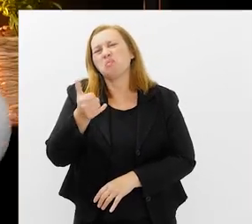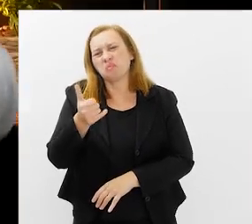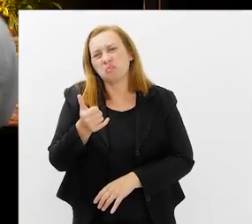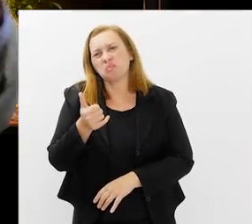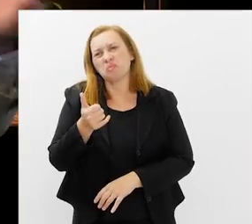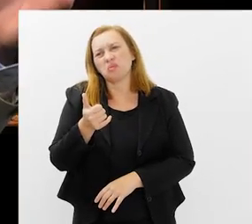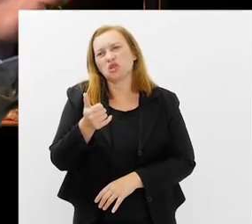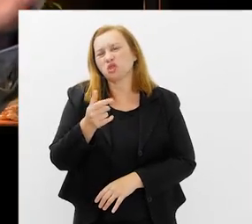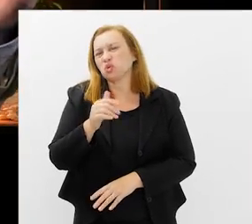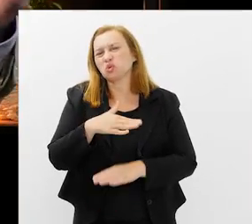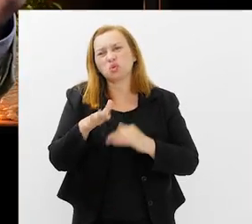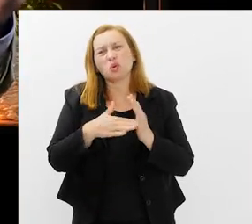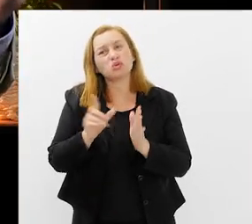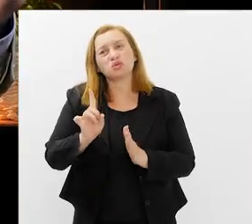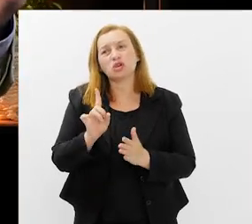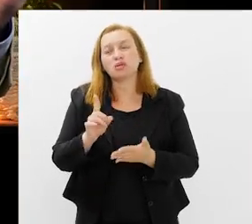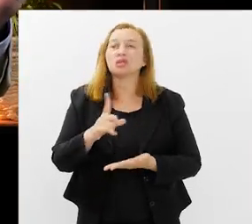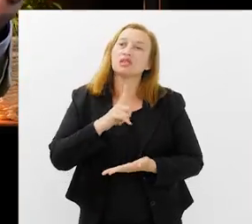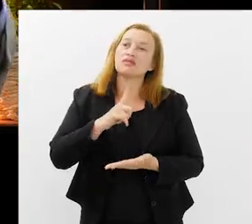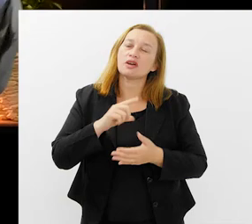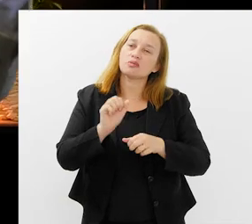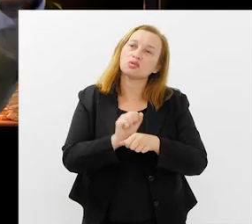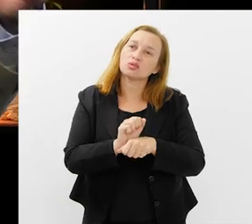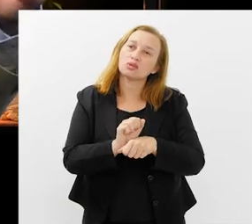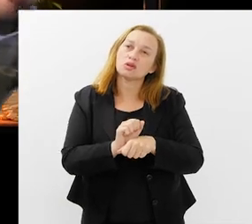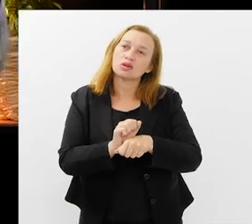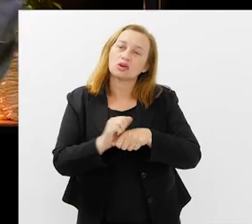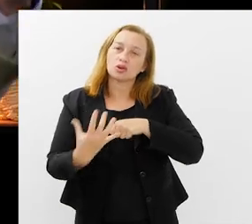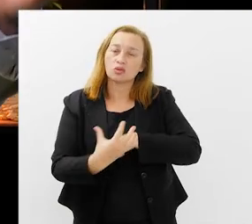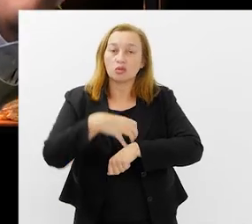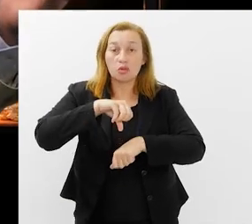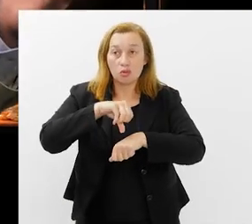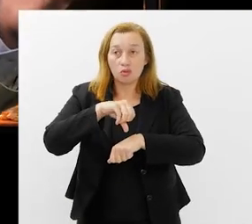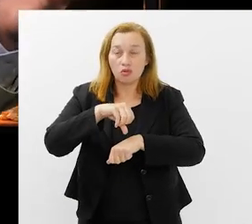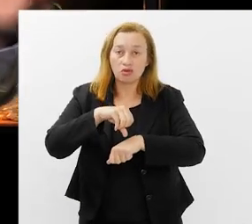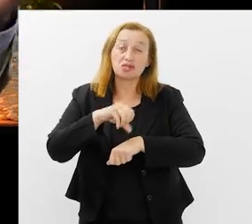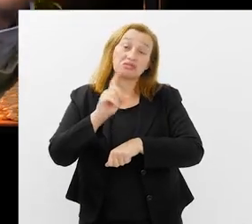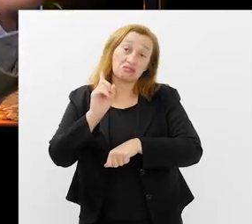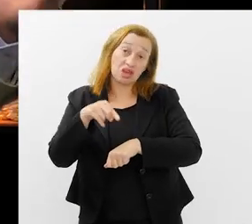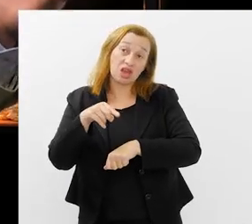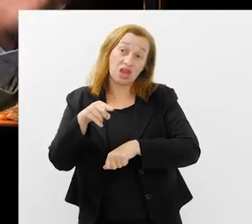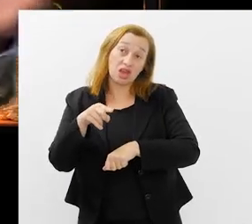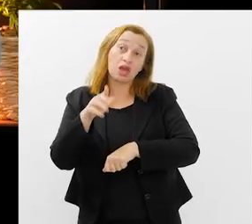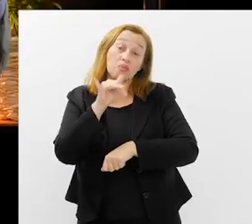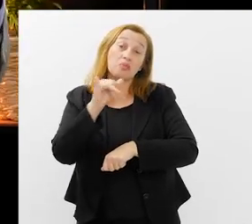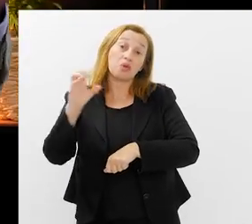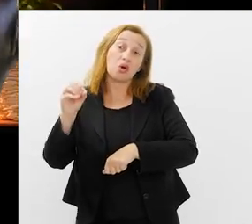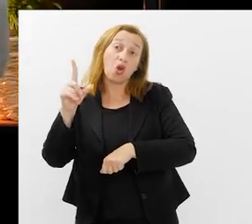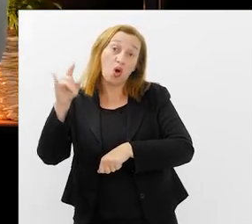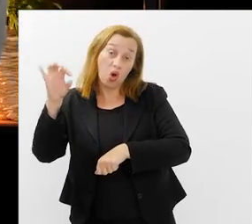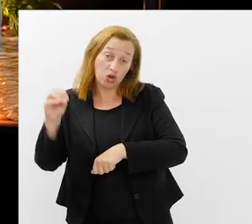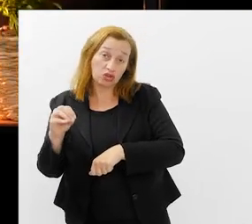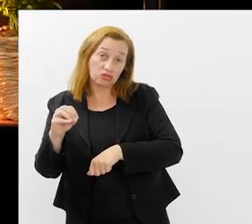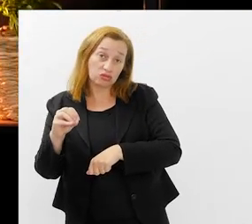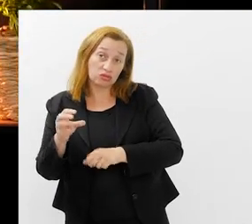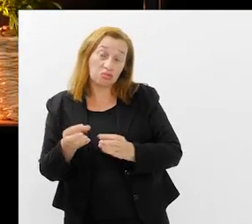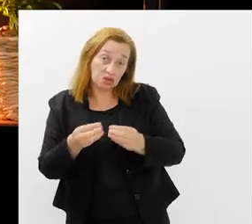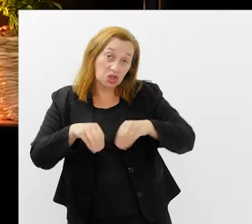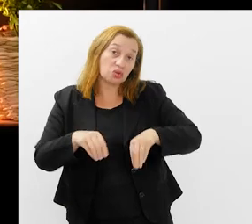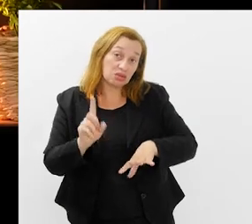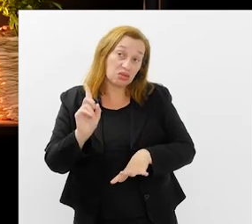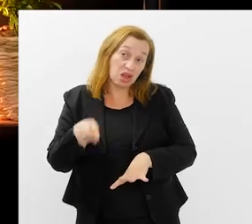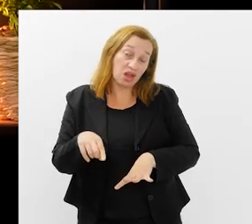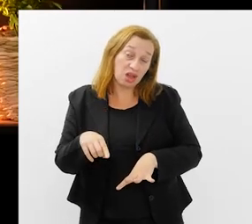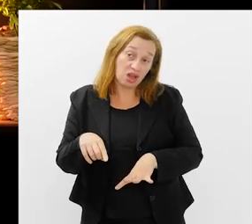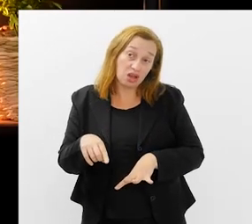A gente teve o episódio da Covid, que é um desastre natural, um desastre biológico, é um desastre, está dentro da categoria de desastre, é um